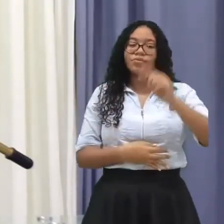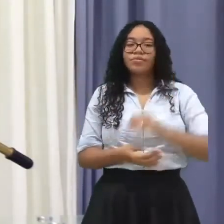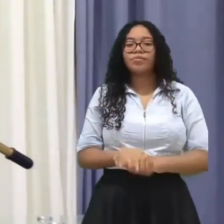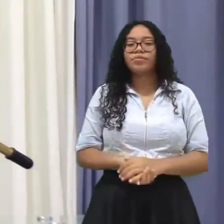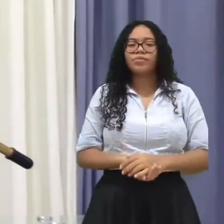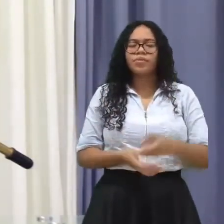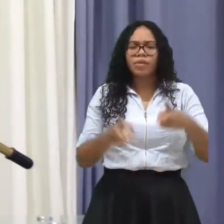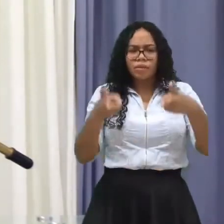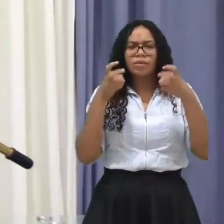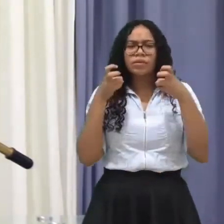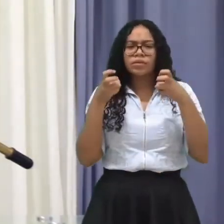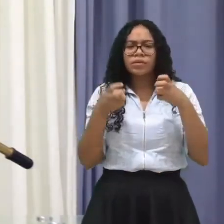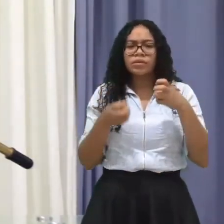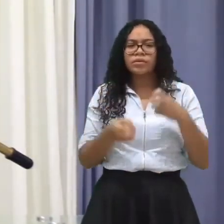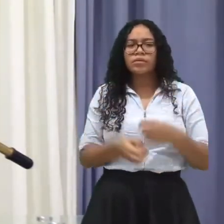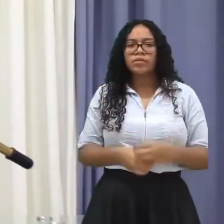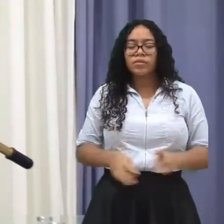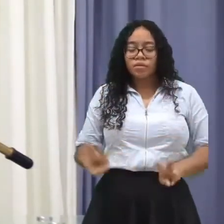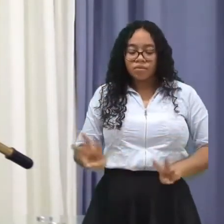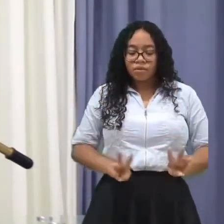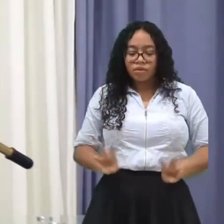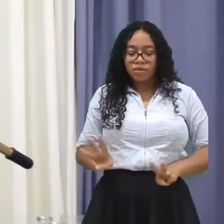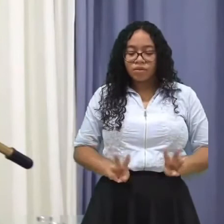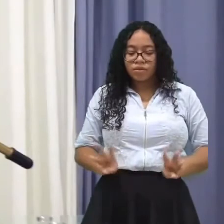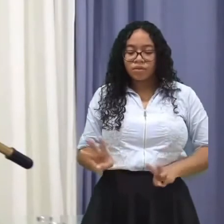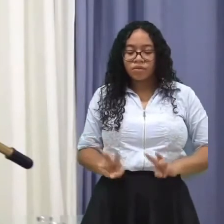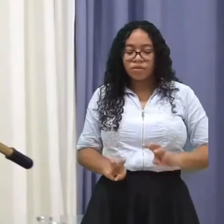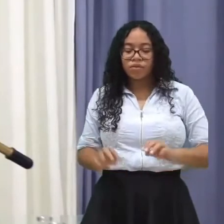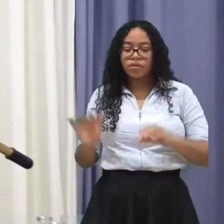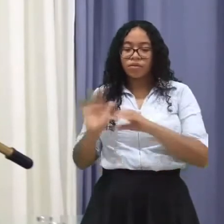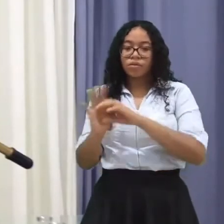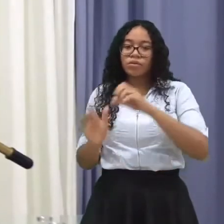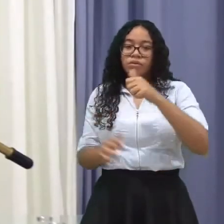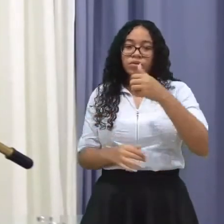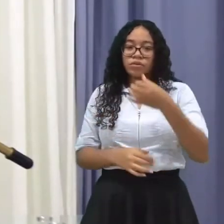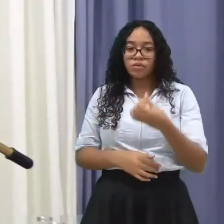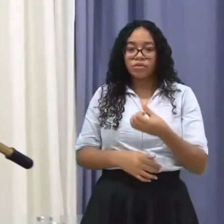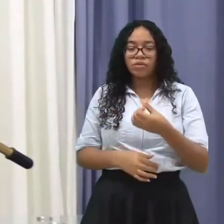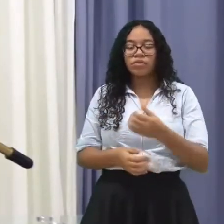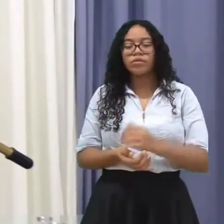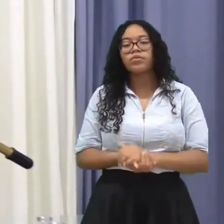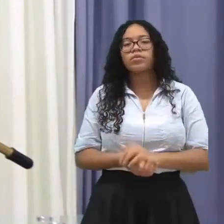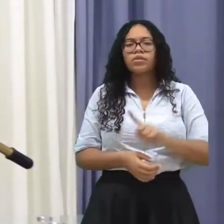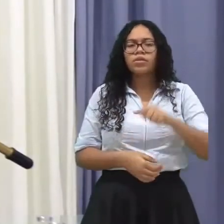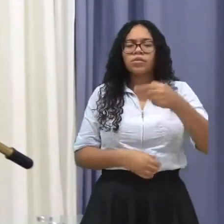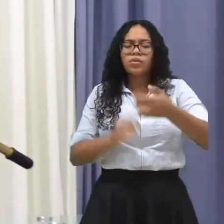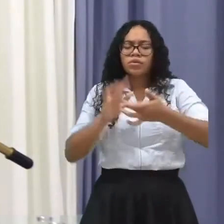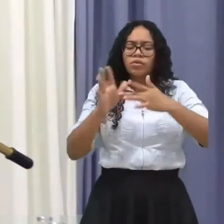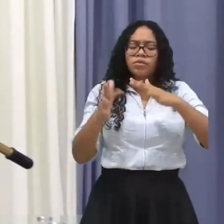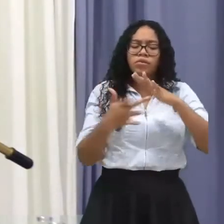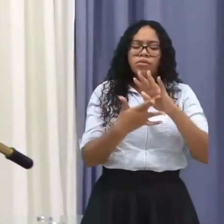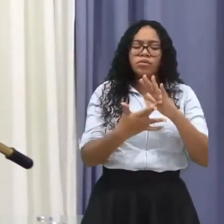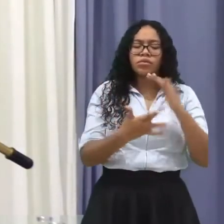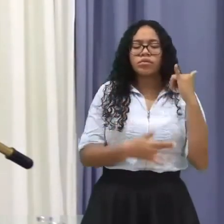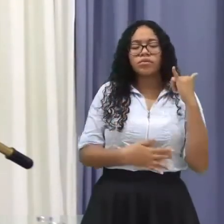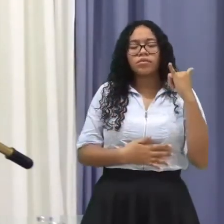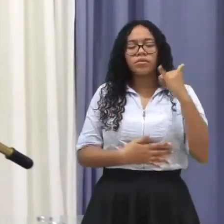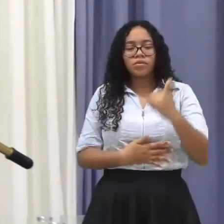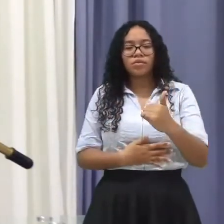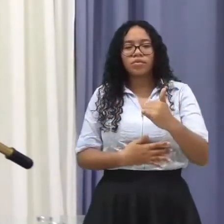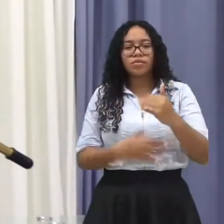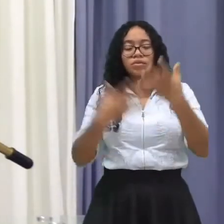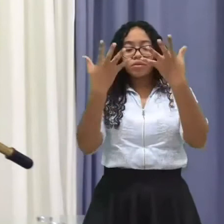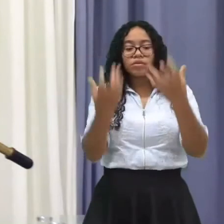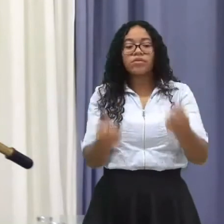Observe Marcos 16, 19. Ora, o Senhor, depois de lhes ter falado, foi recebido no